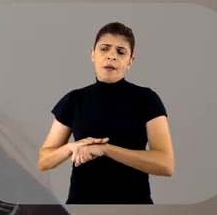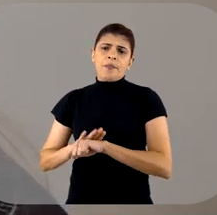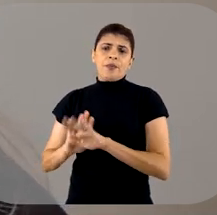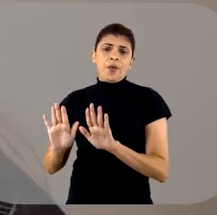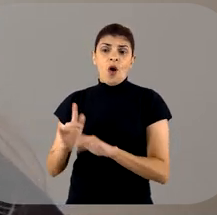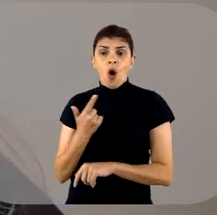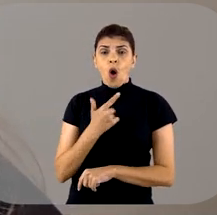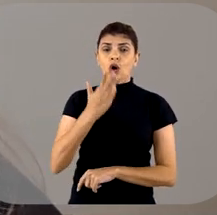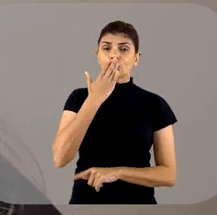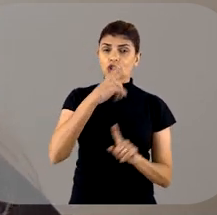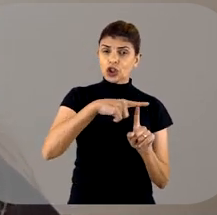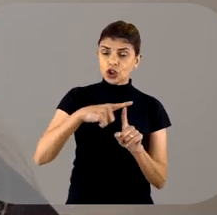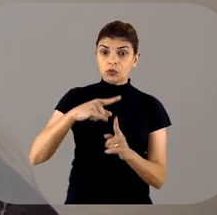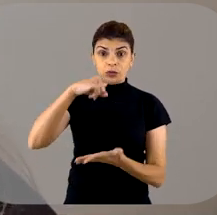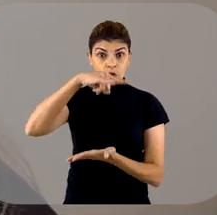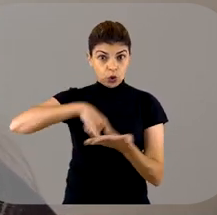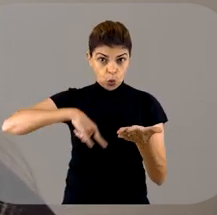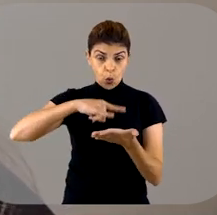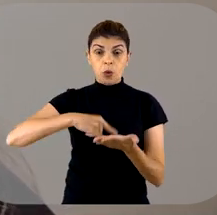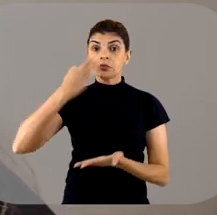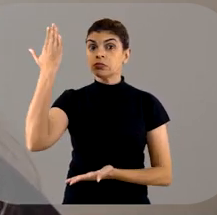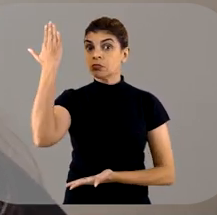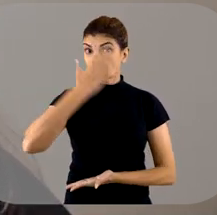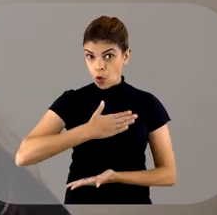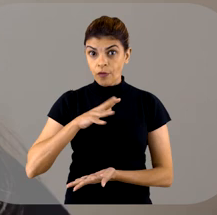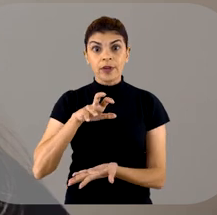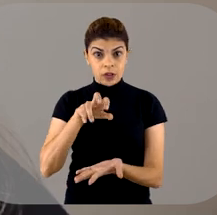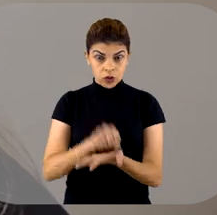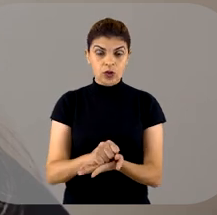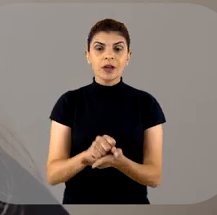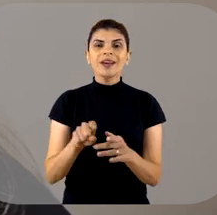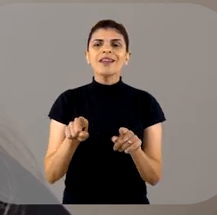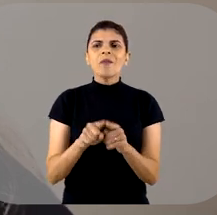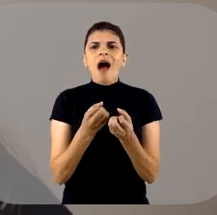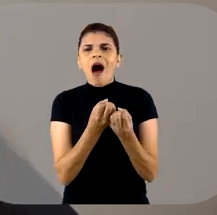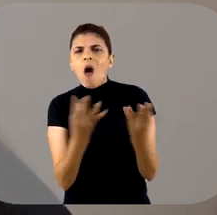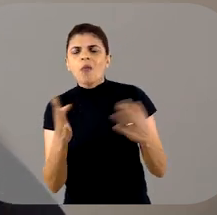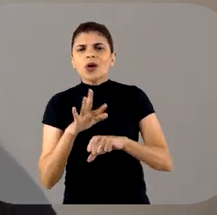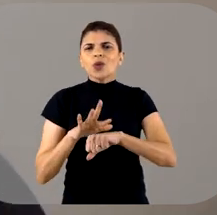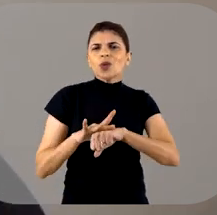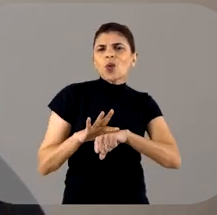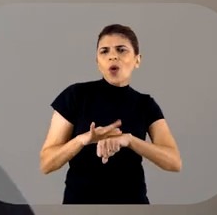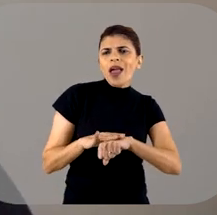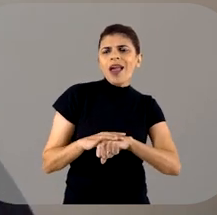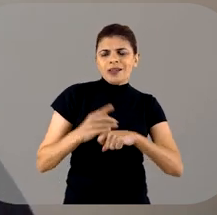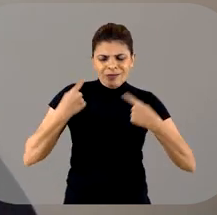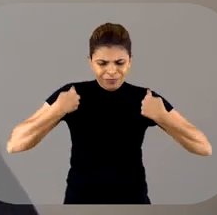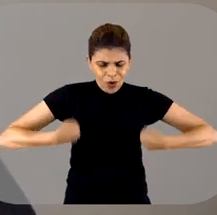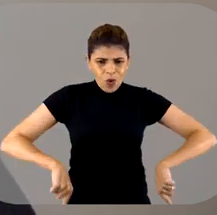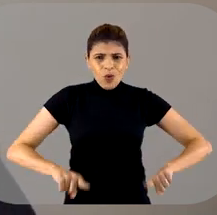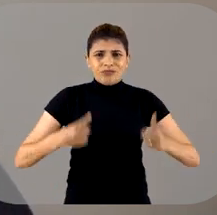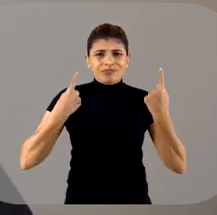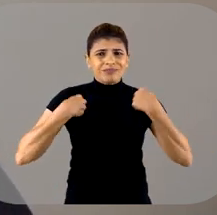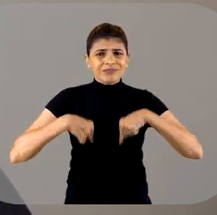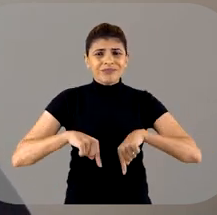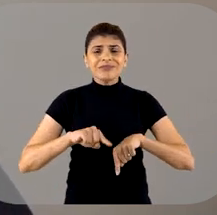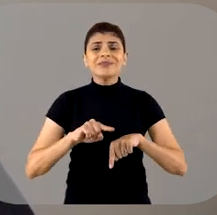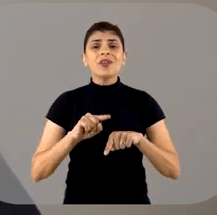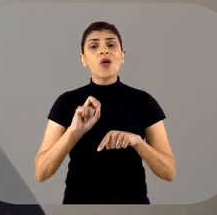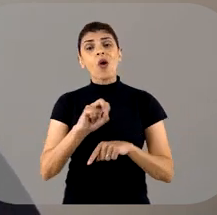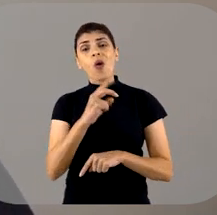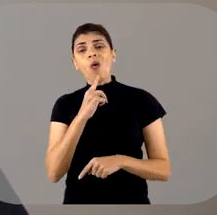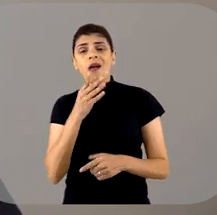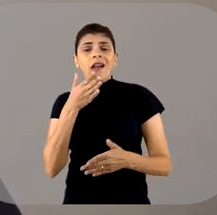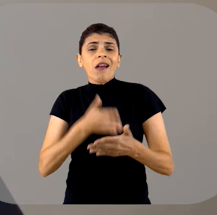tempo. Outro tipo de documentação pode tratar ainda daquelas enfermidades ou condições físicas que